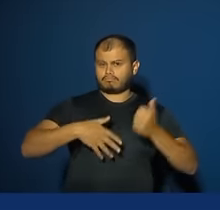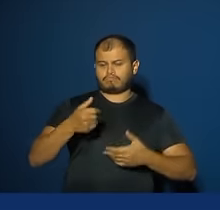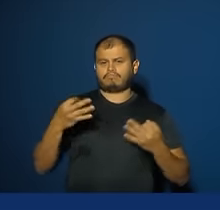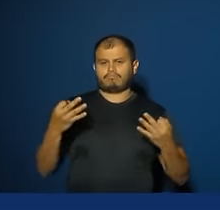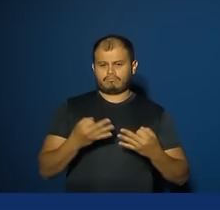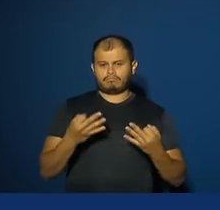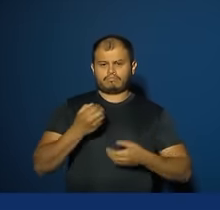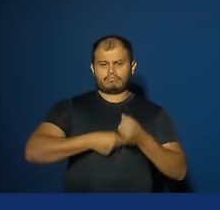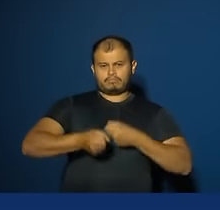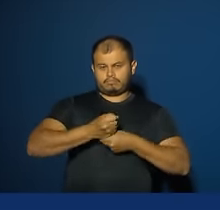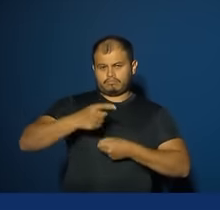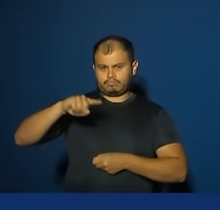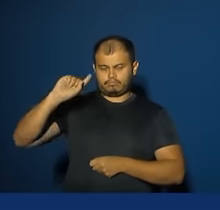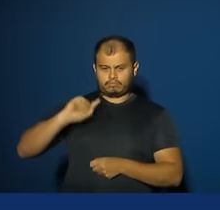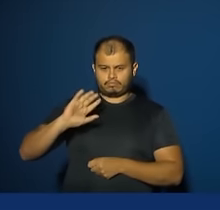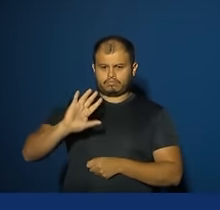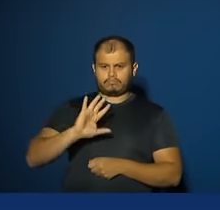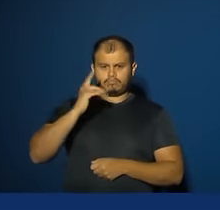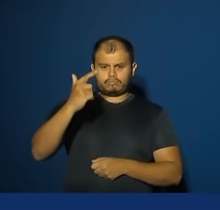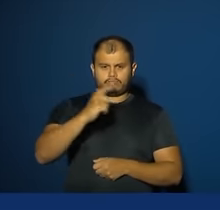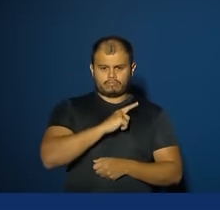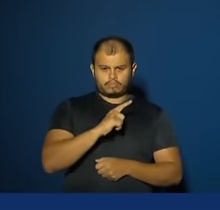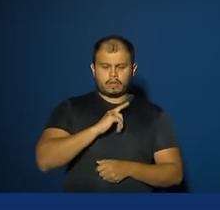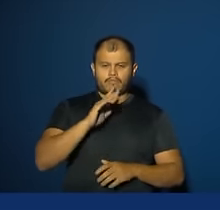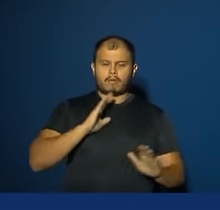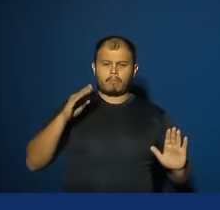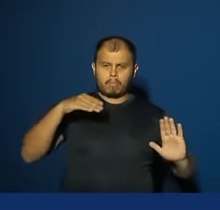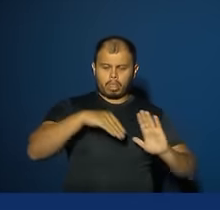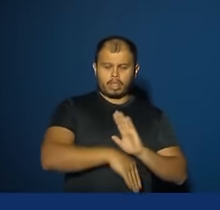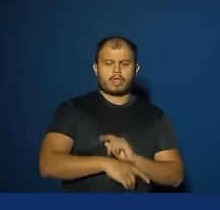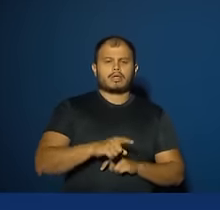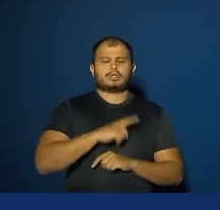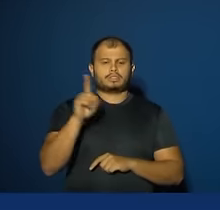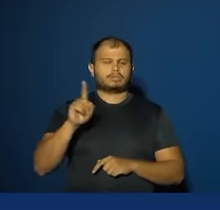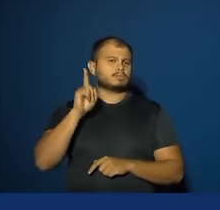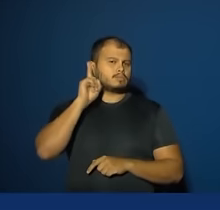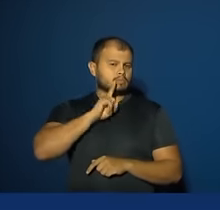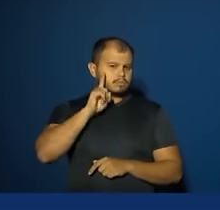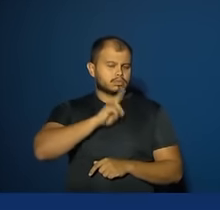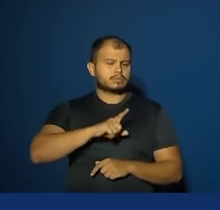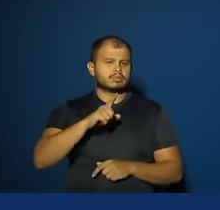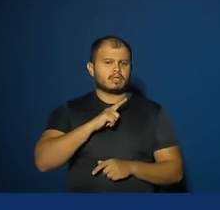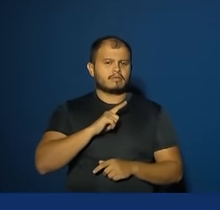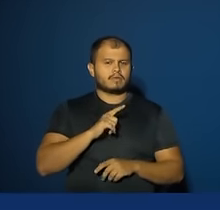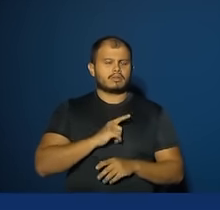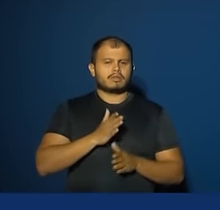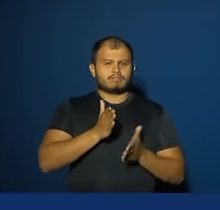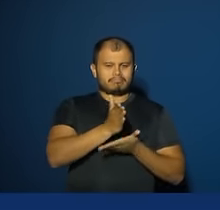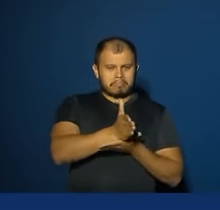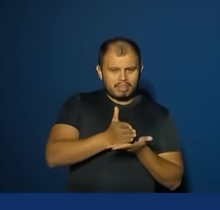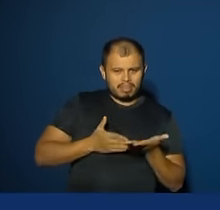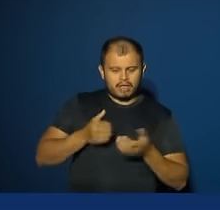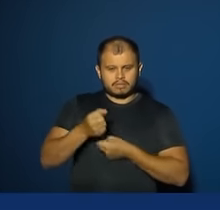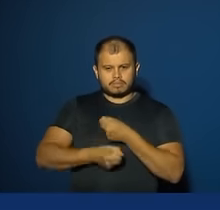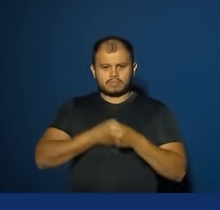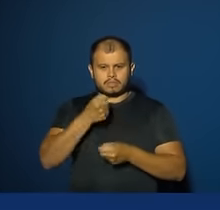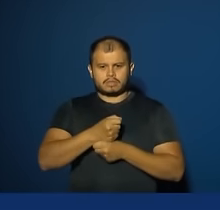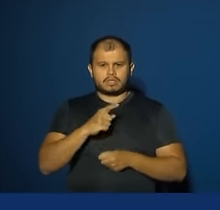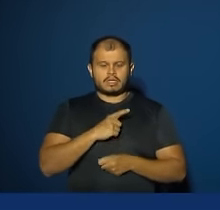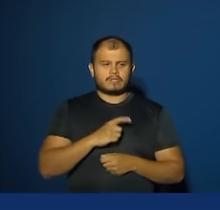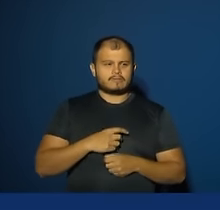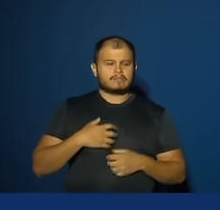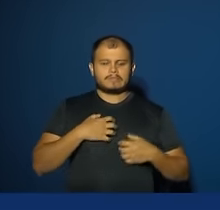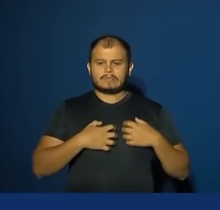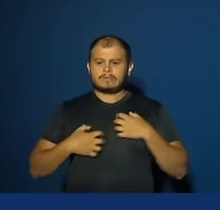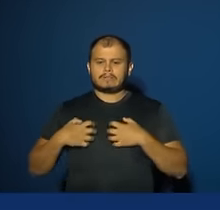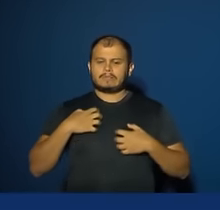que aconteceu no ano passado. No ano passado, a gente viu um downgrade dos Estados Unidos, ali a partir do meio do ano, um nervosismo